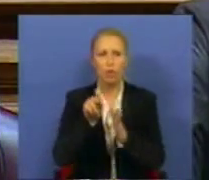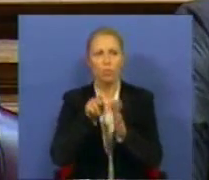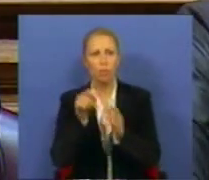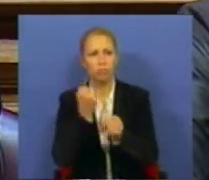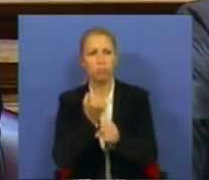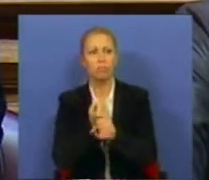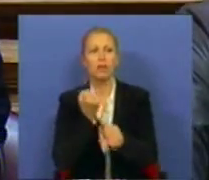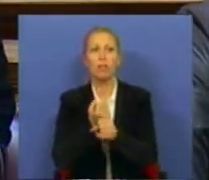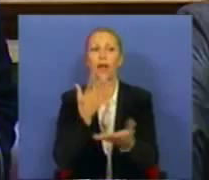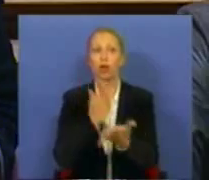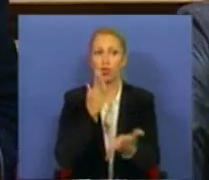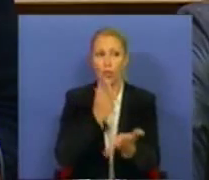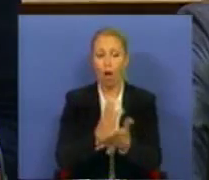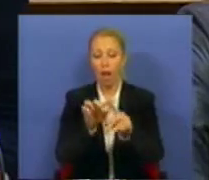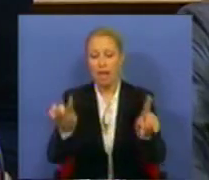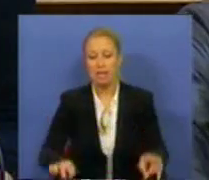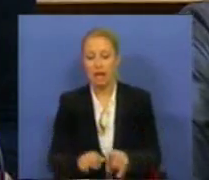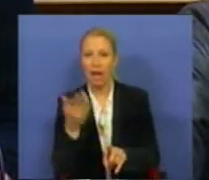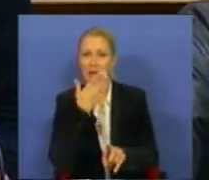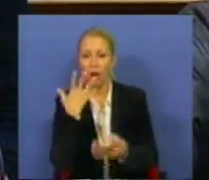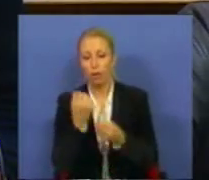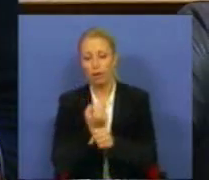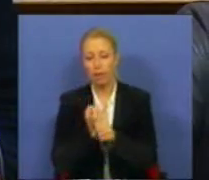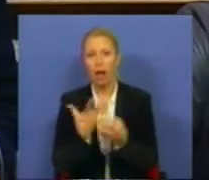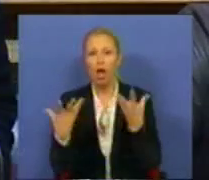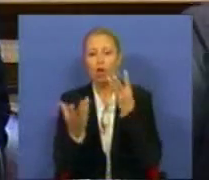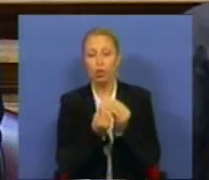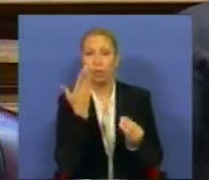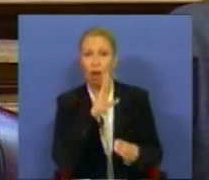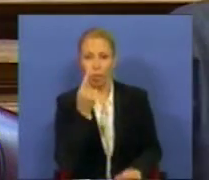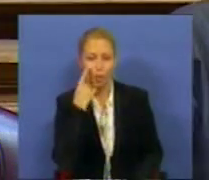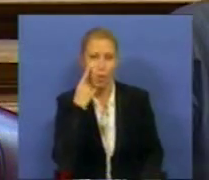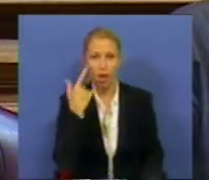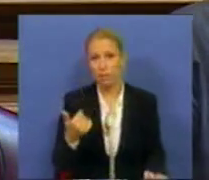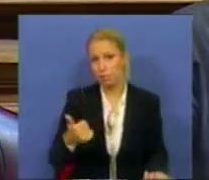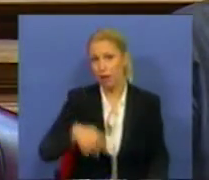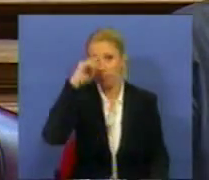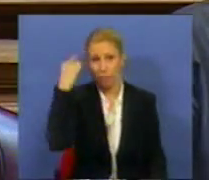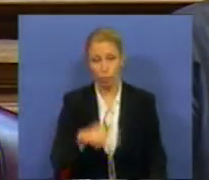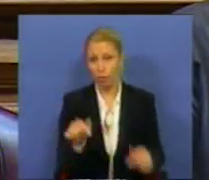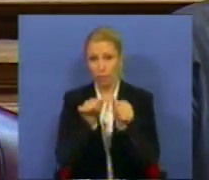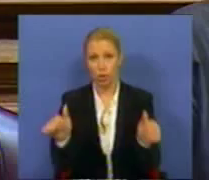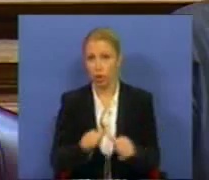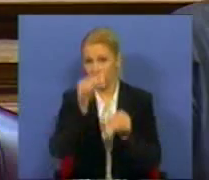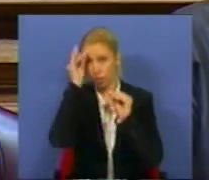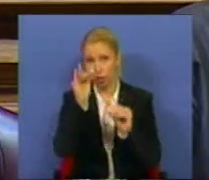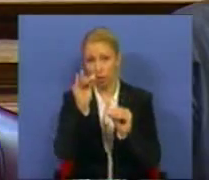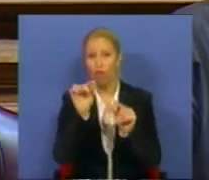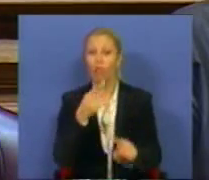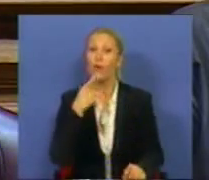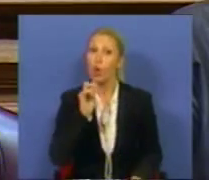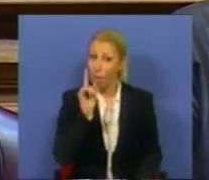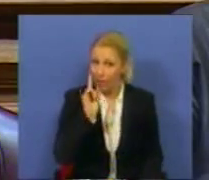nas suas salas de aulas, trabalhando com os seus alunos, conhecendo as dificuldades do sistema educativo. Foi em nome dessa